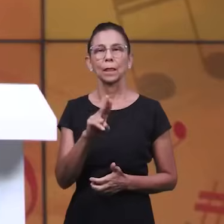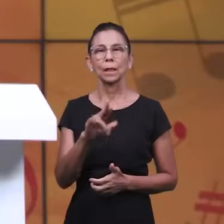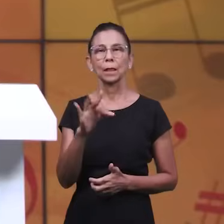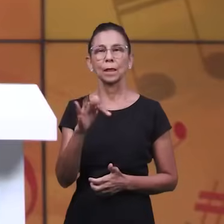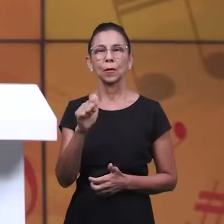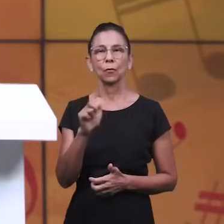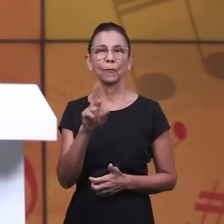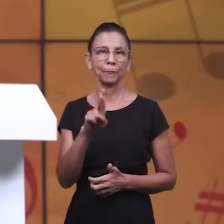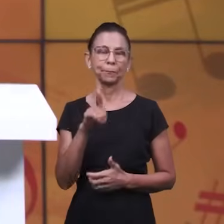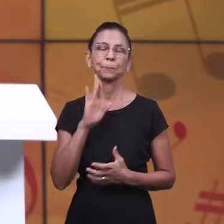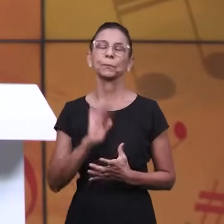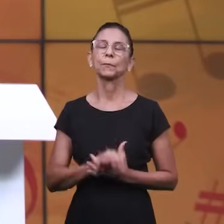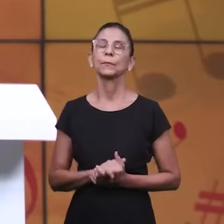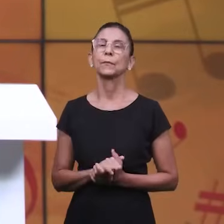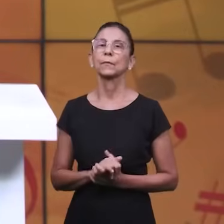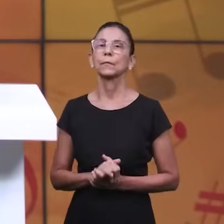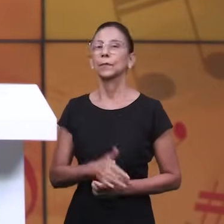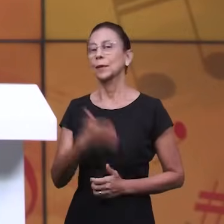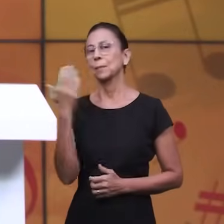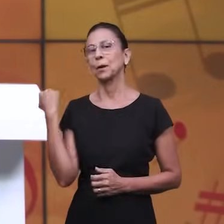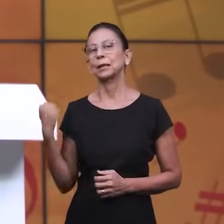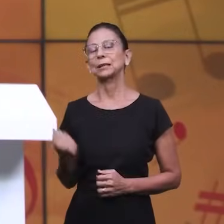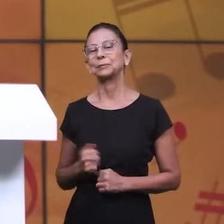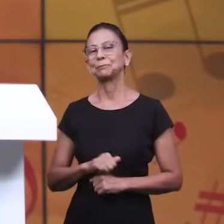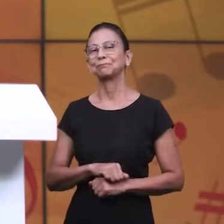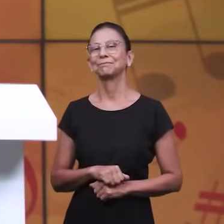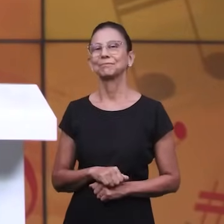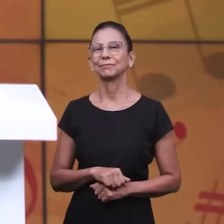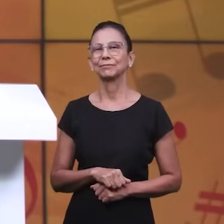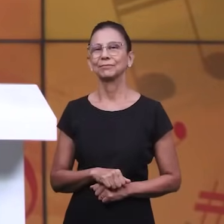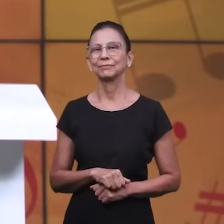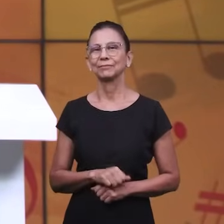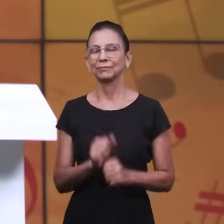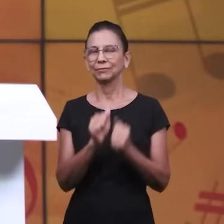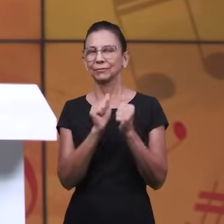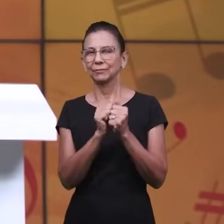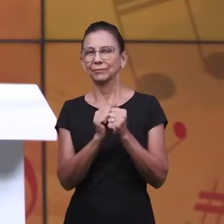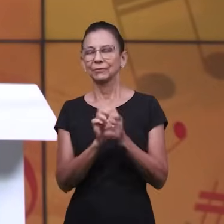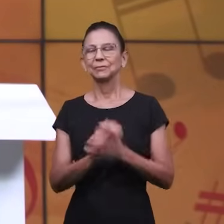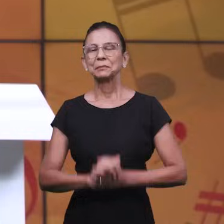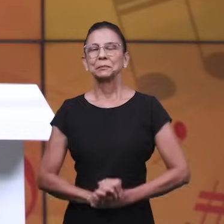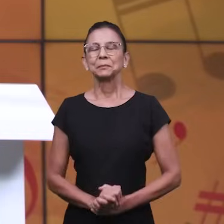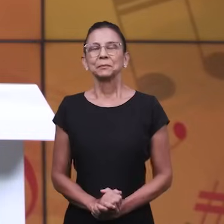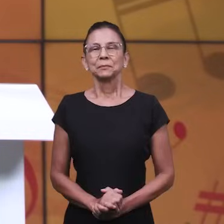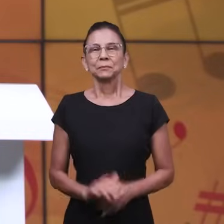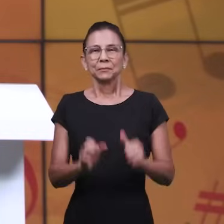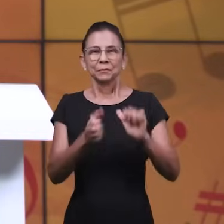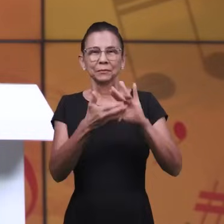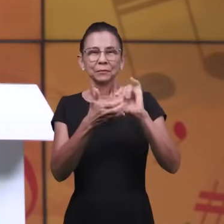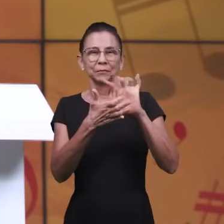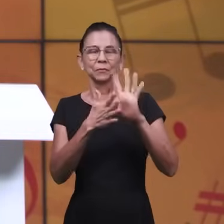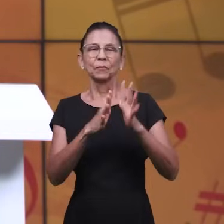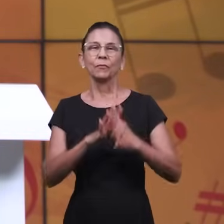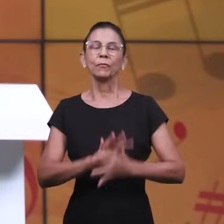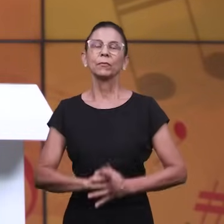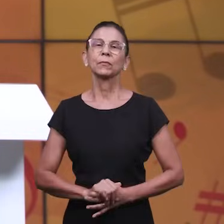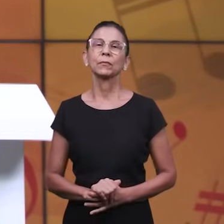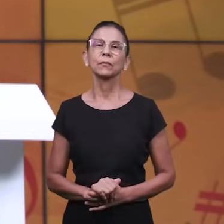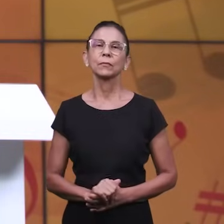final. Vamos agora, pegue a sua meia-lua que nós vamos tocar junto com o louvor. Vamos lá?